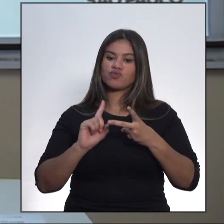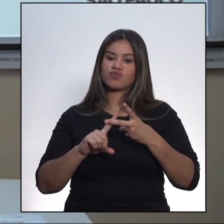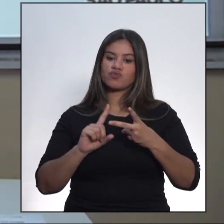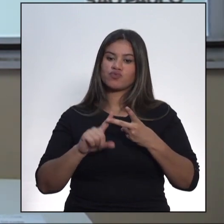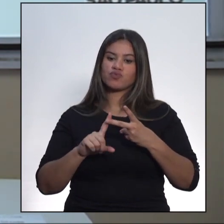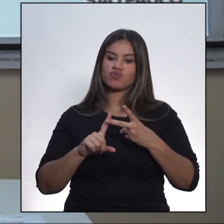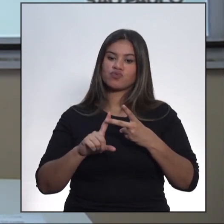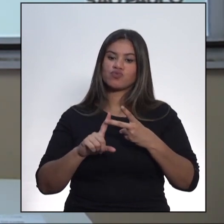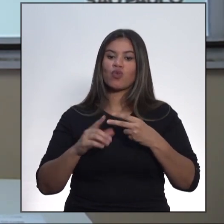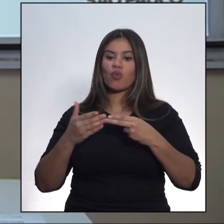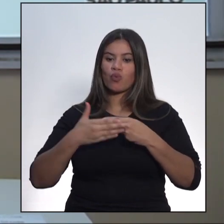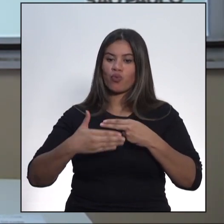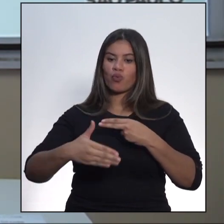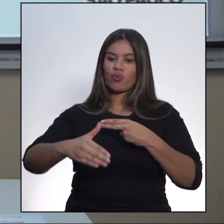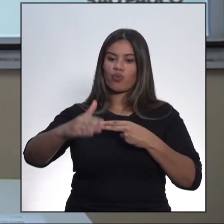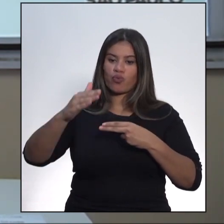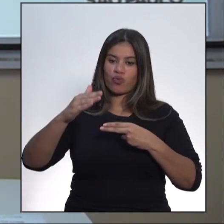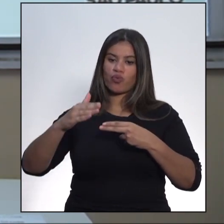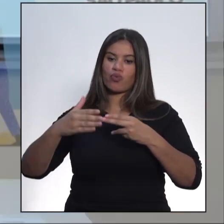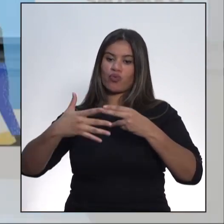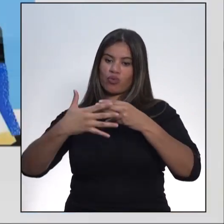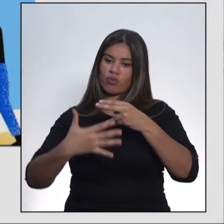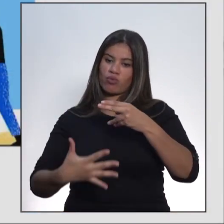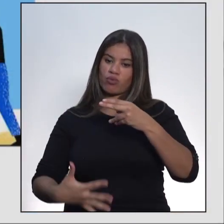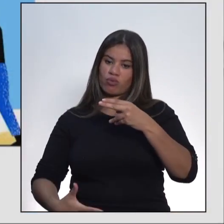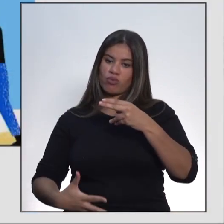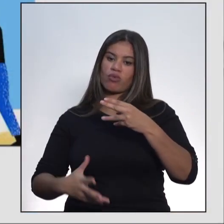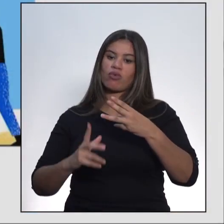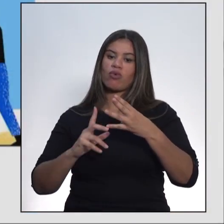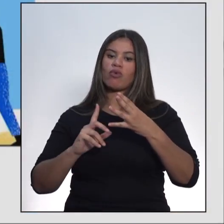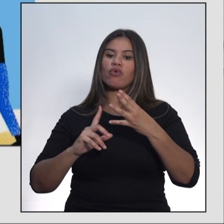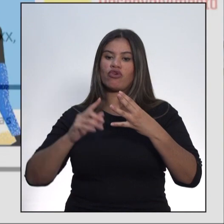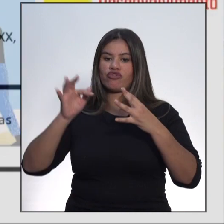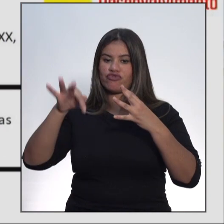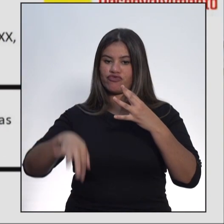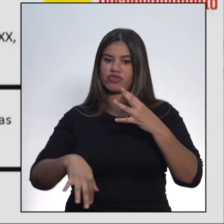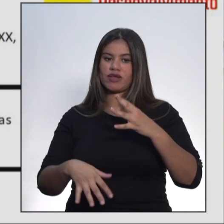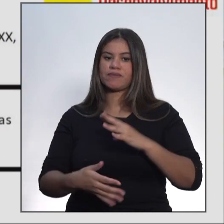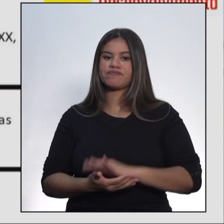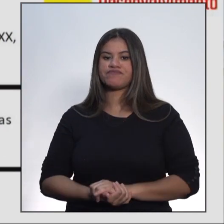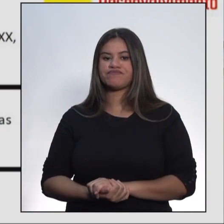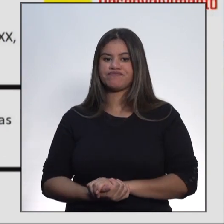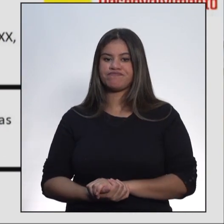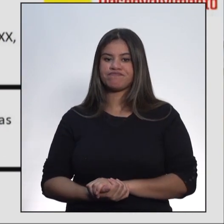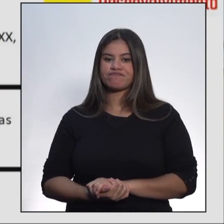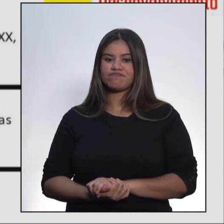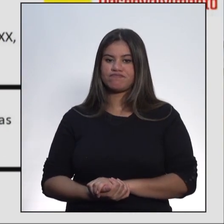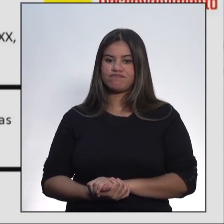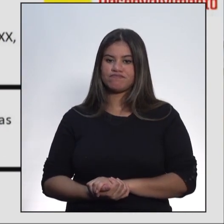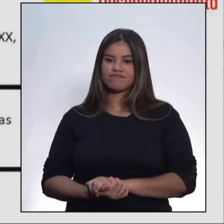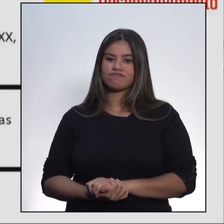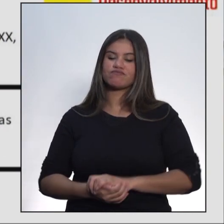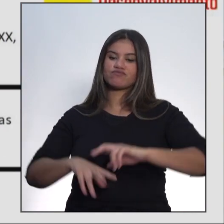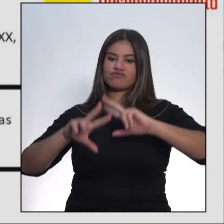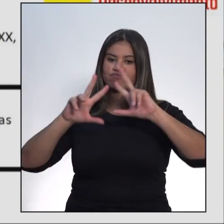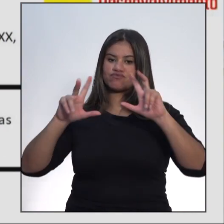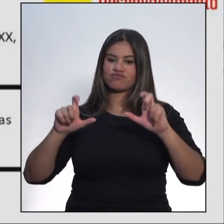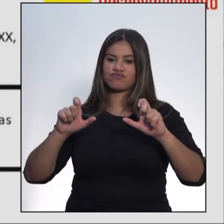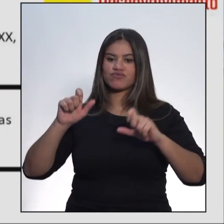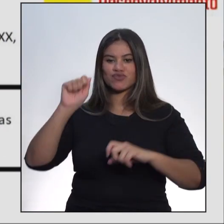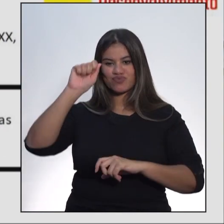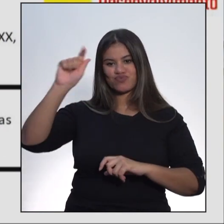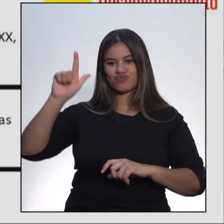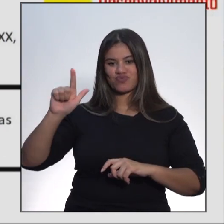a introdução, o desenvolvimento e a finalização. Nós temos ali o título,